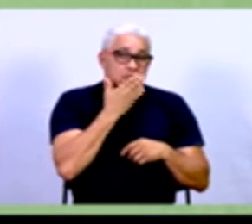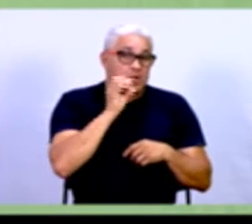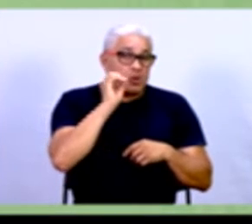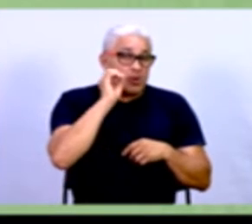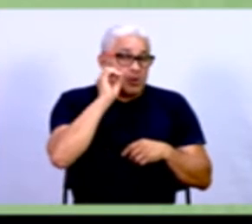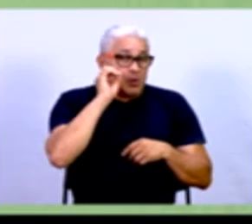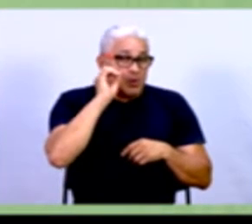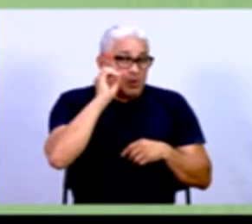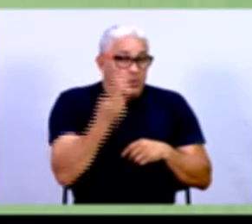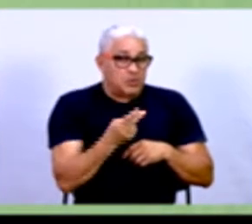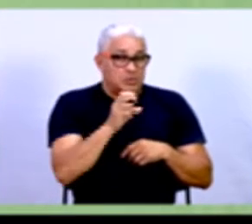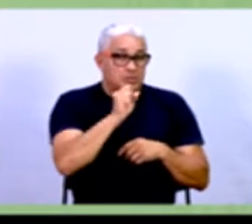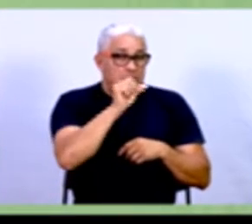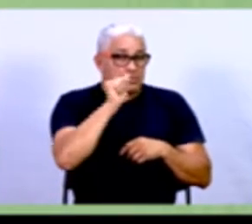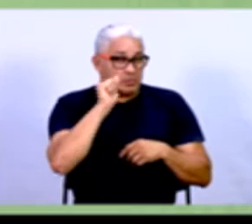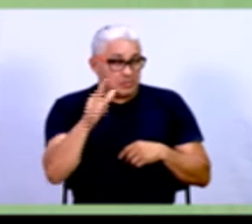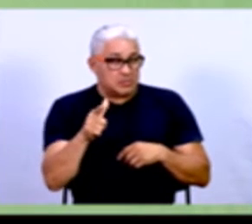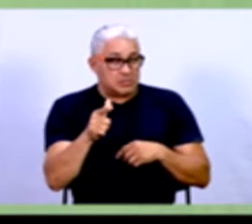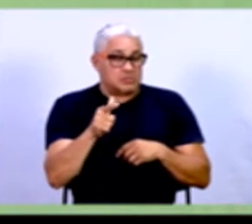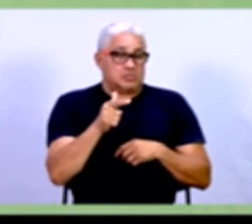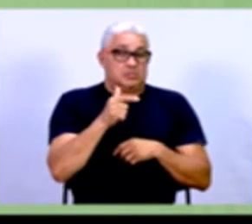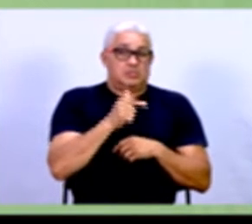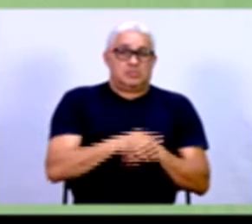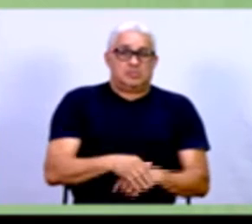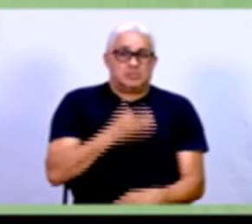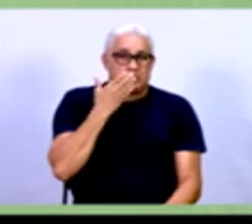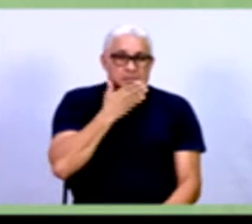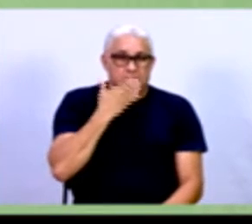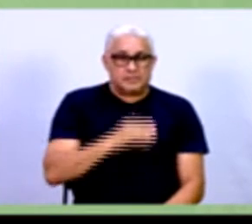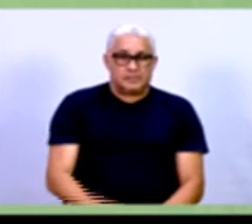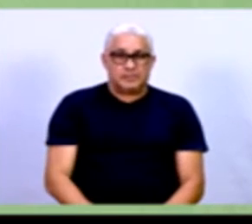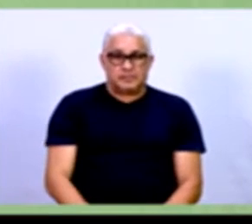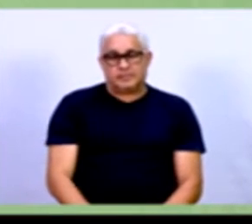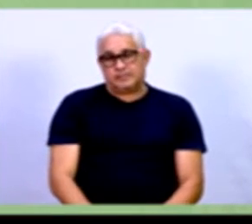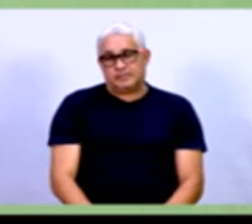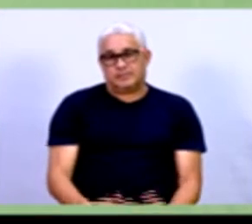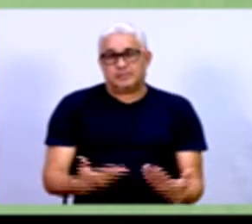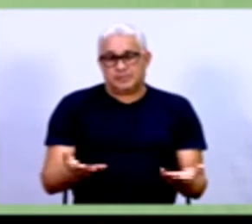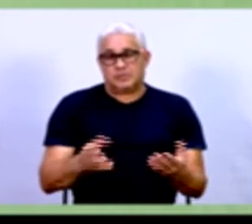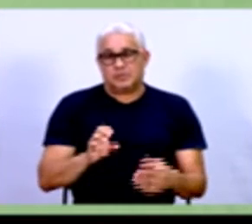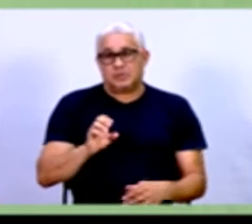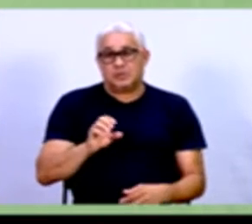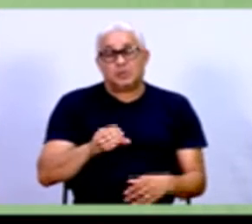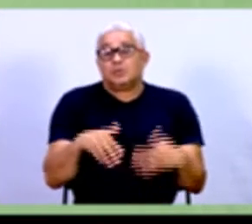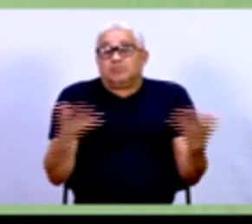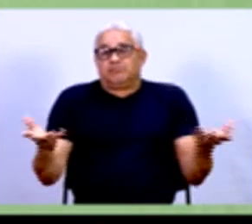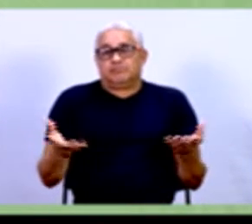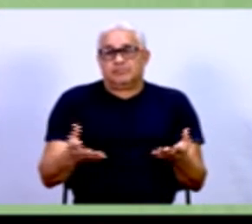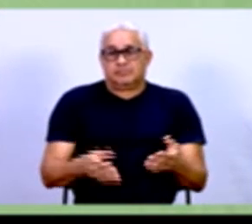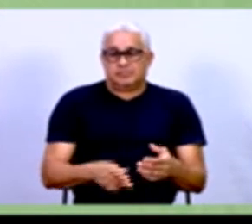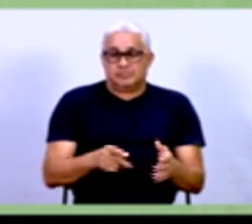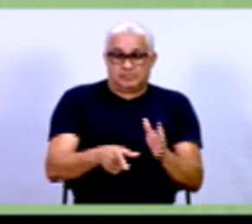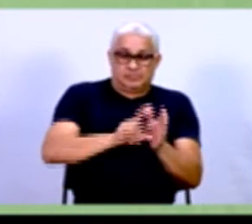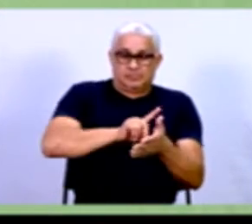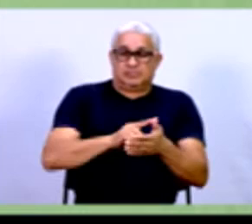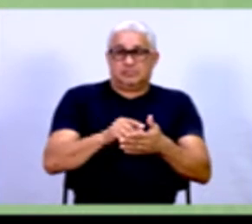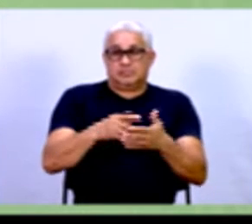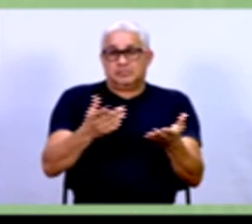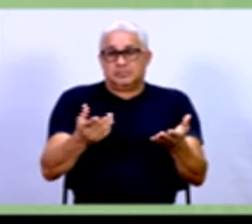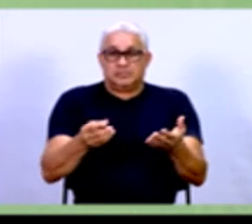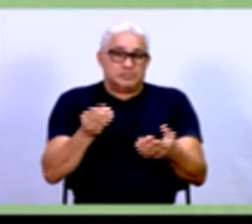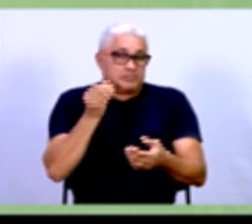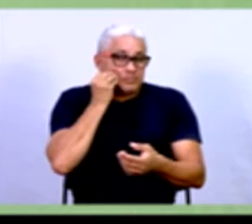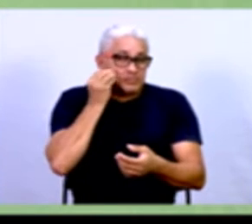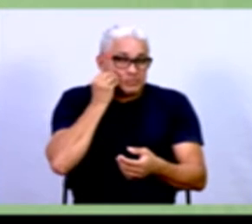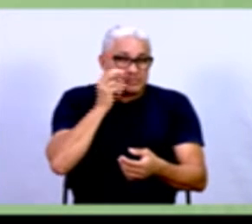vou eliminando, né, as possibilidades. Aí, a gente fala aqui do pré-teste, ó. Eu vou fazer um pré-teste aqui com